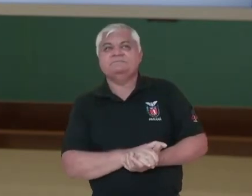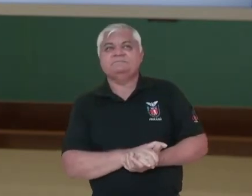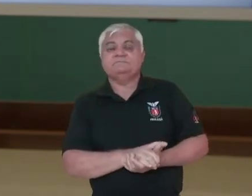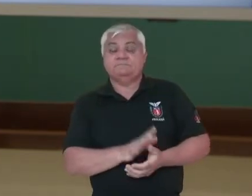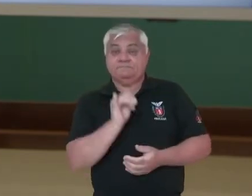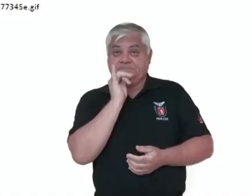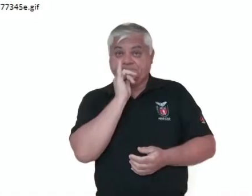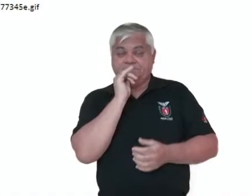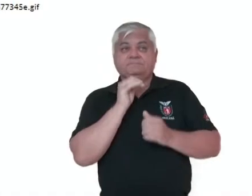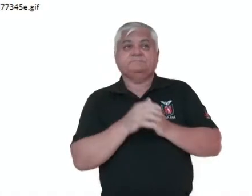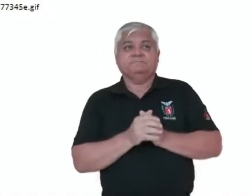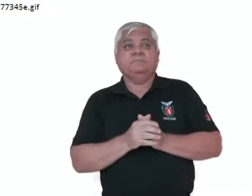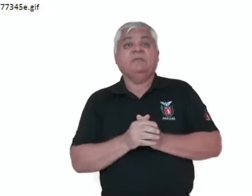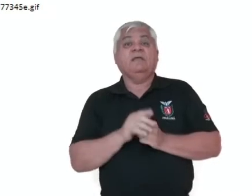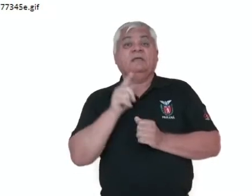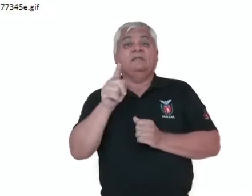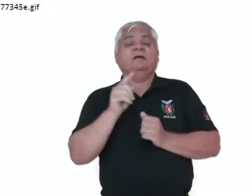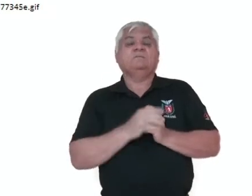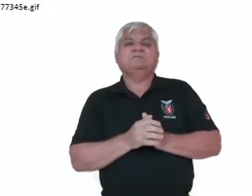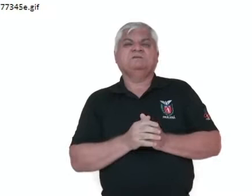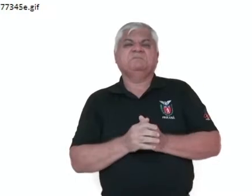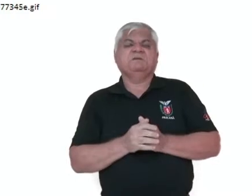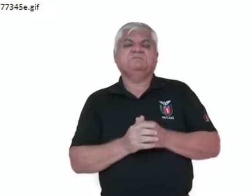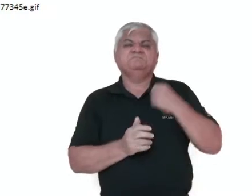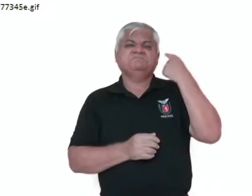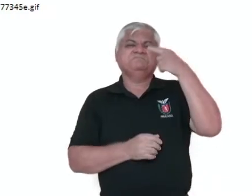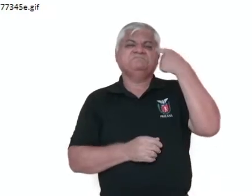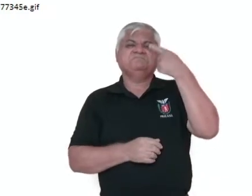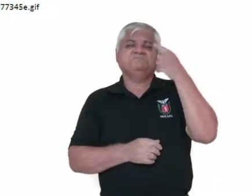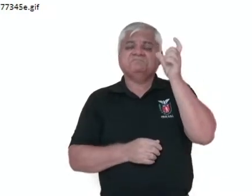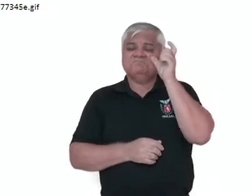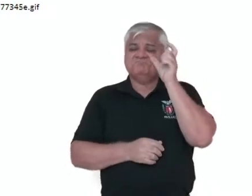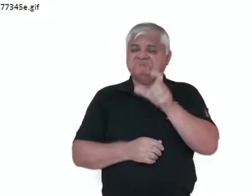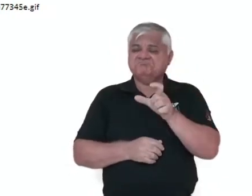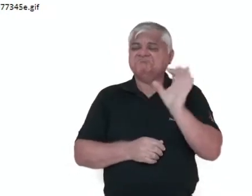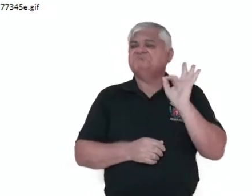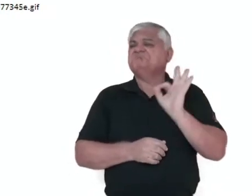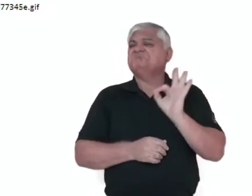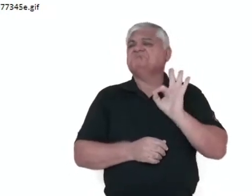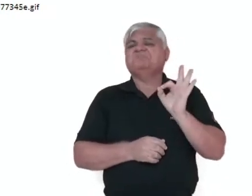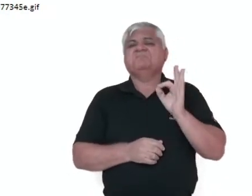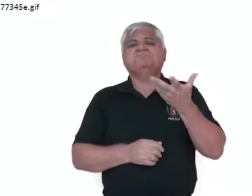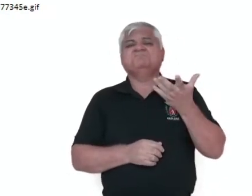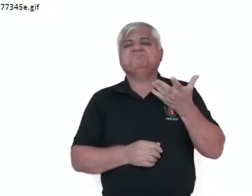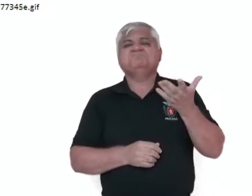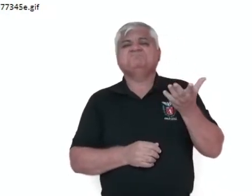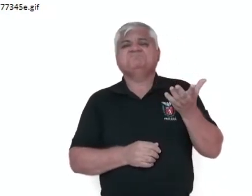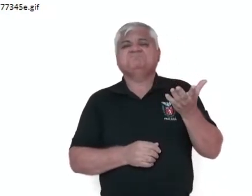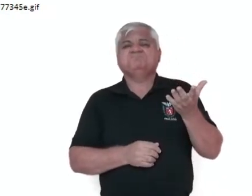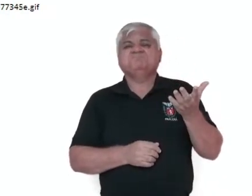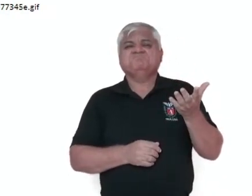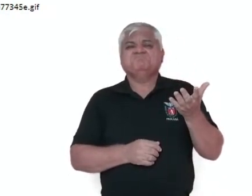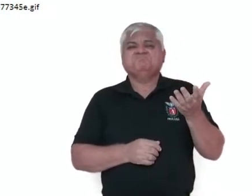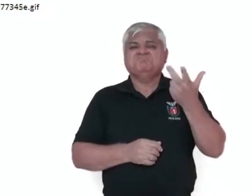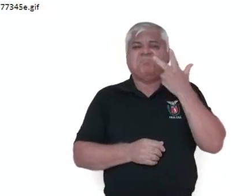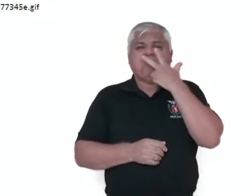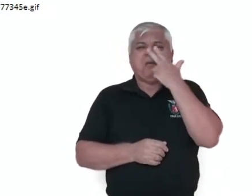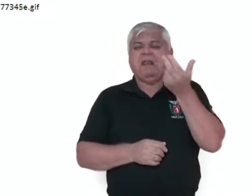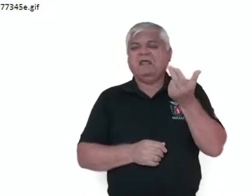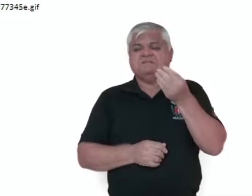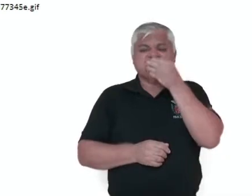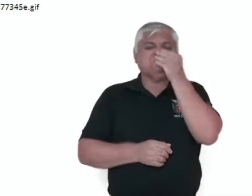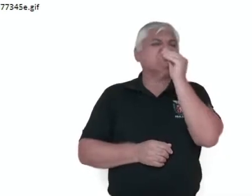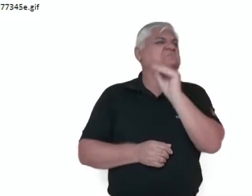Diante do inicial desinteresse ali, que a porção leste da América Espanhola despertou nos espanhóis.